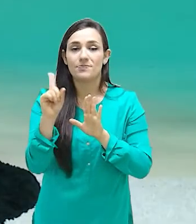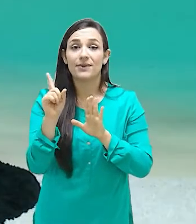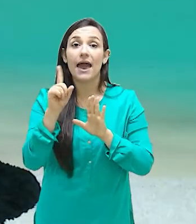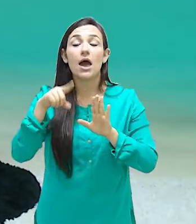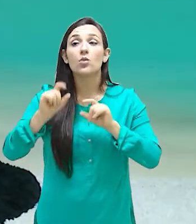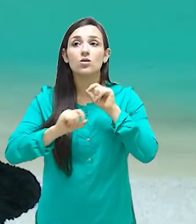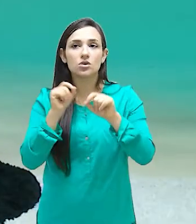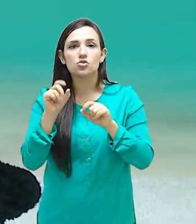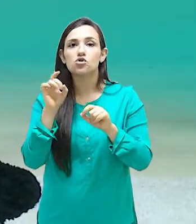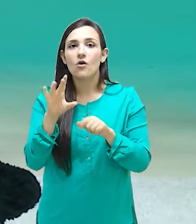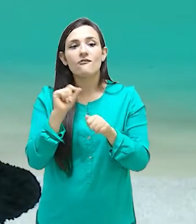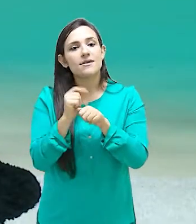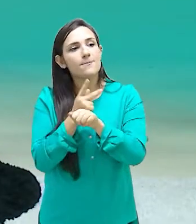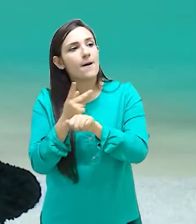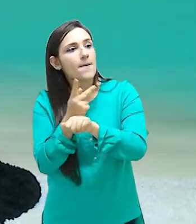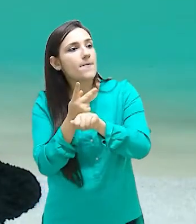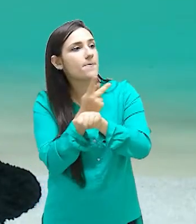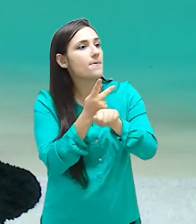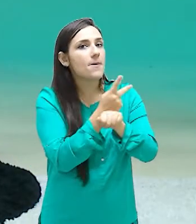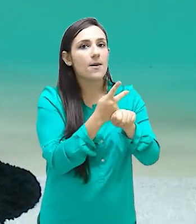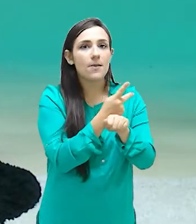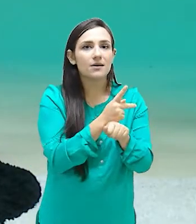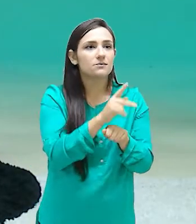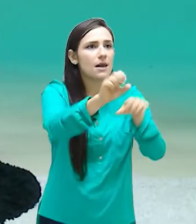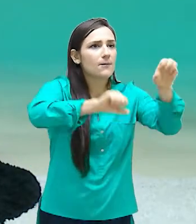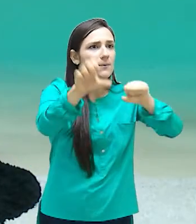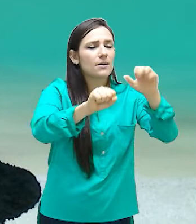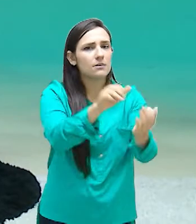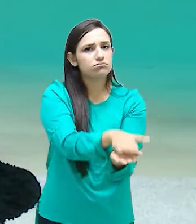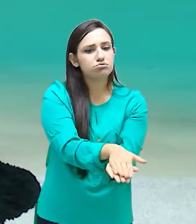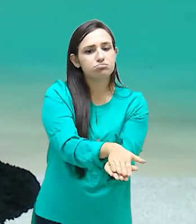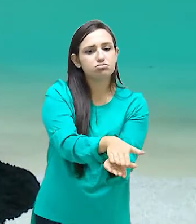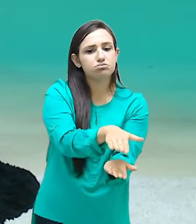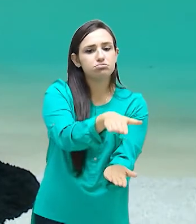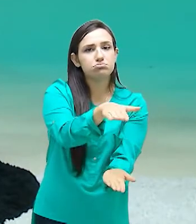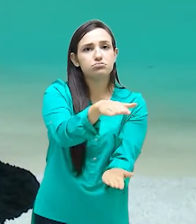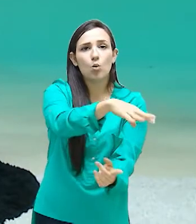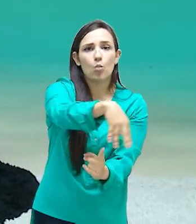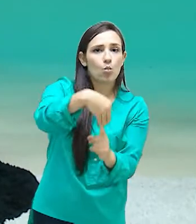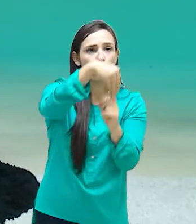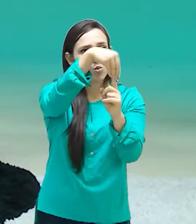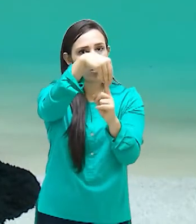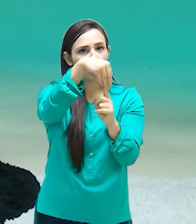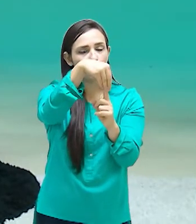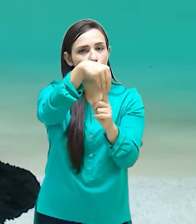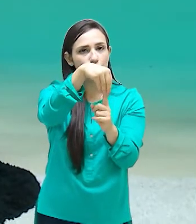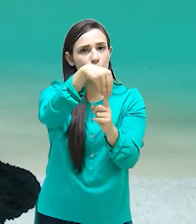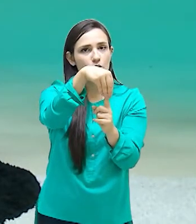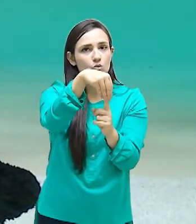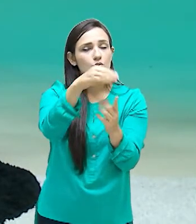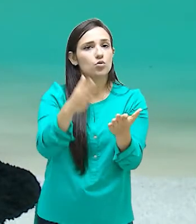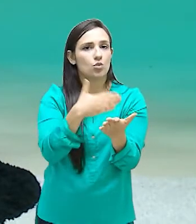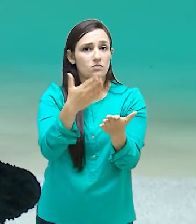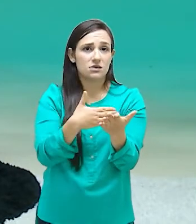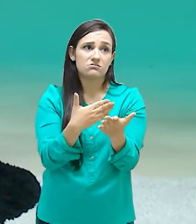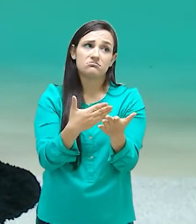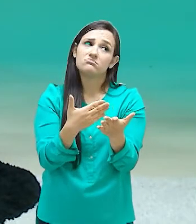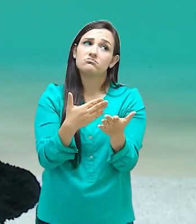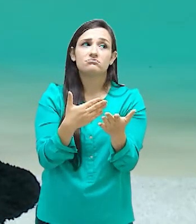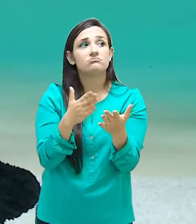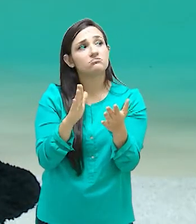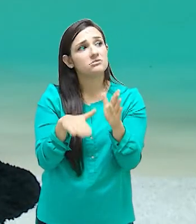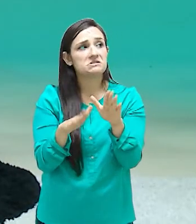formal. A gente realiza essa pesquisa e reúne num documento só. Pode ser que esse trabalho seja um pontapé inicial